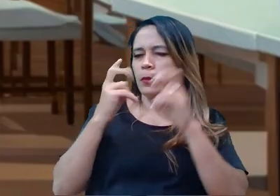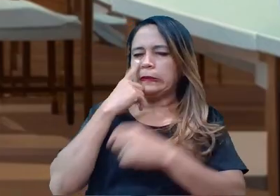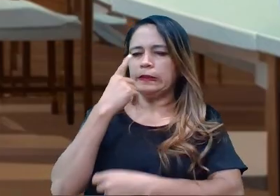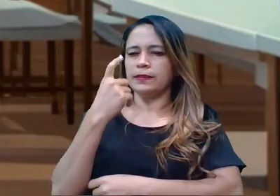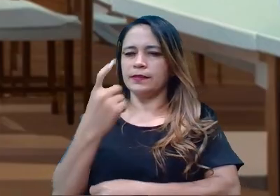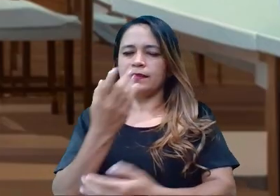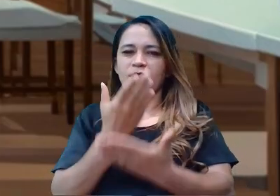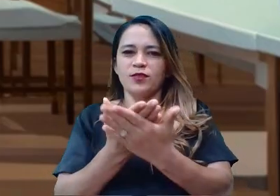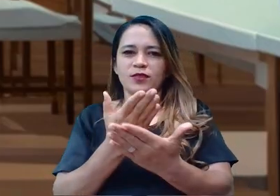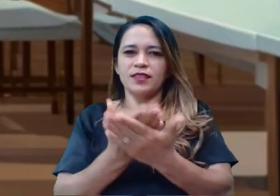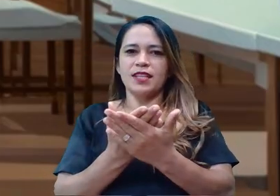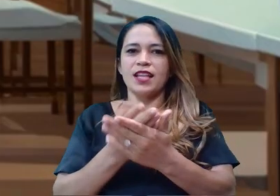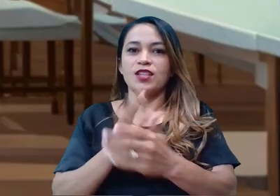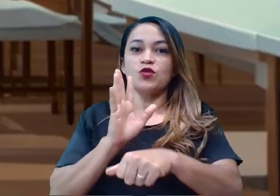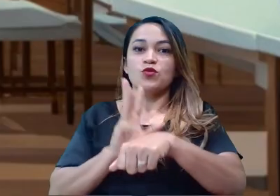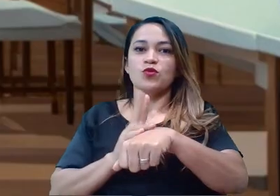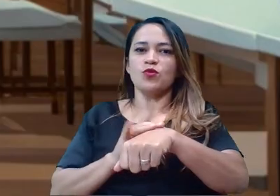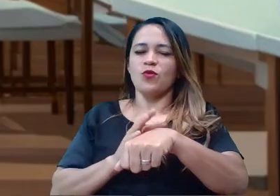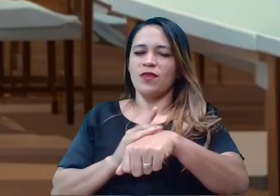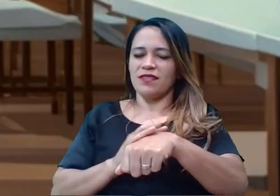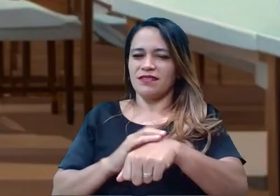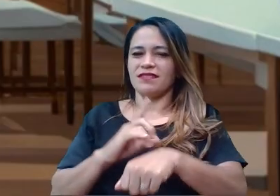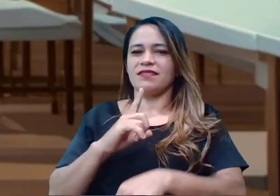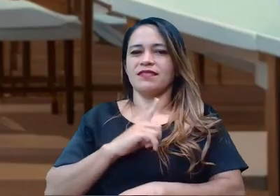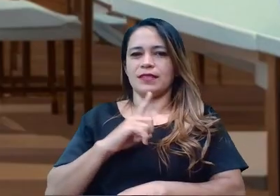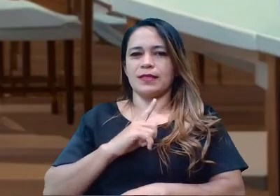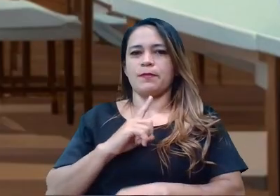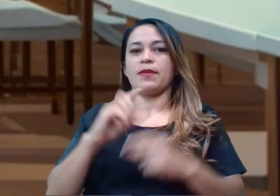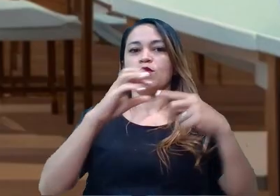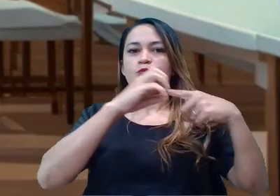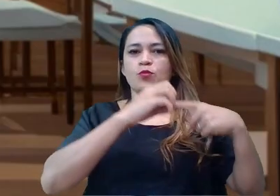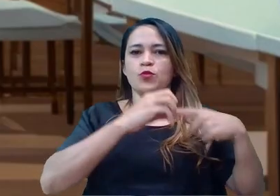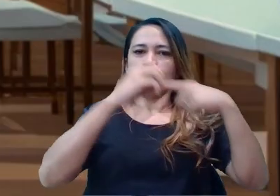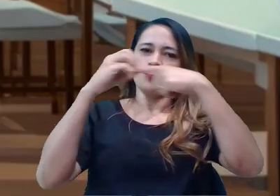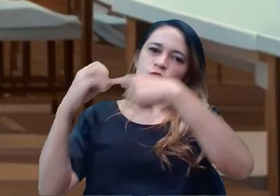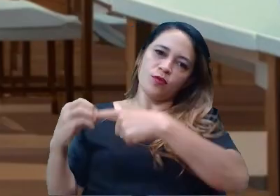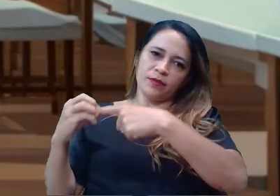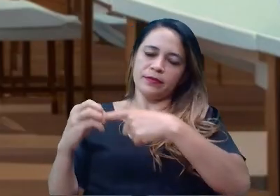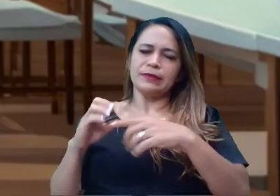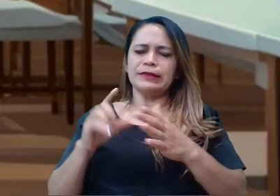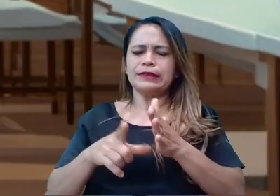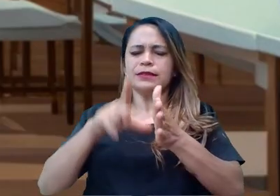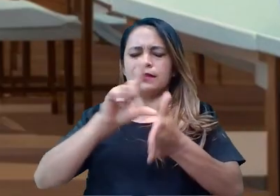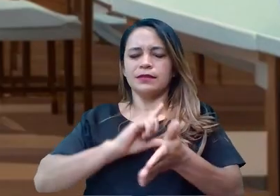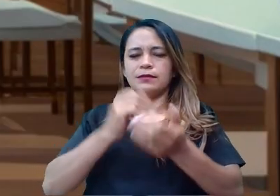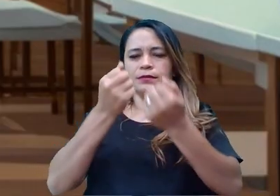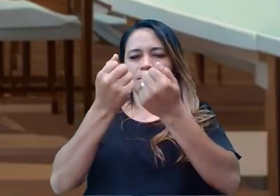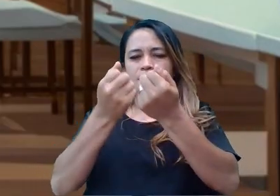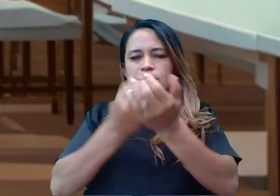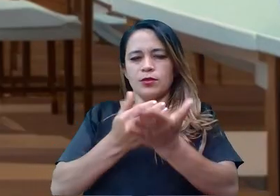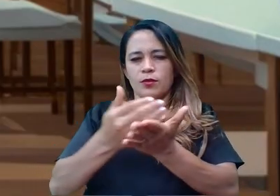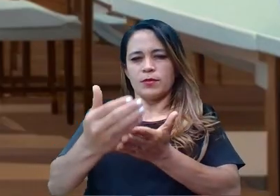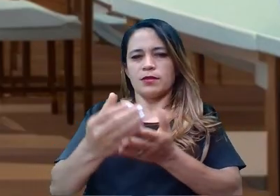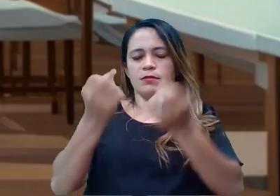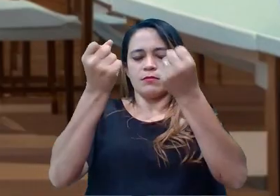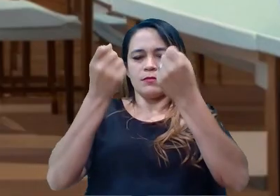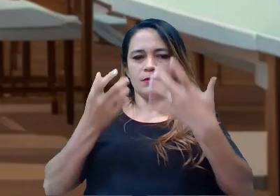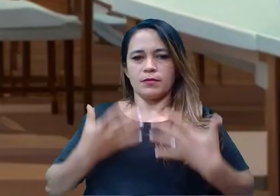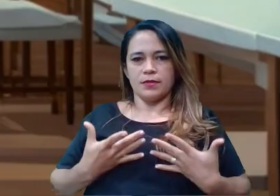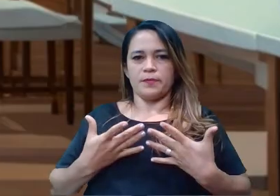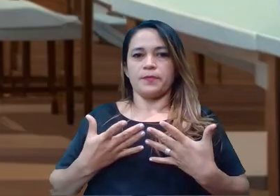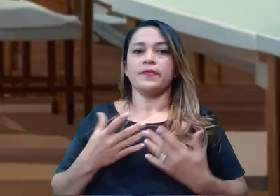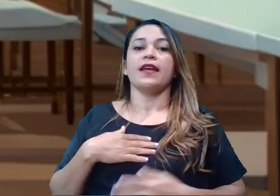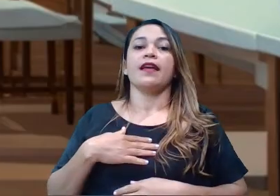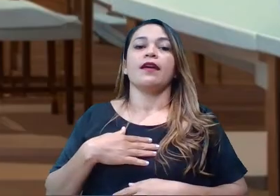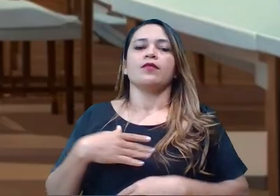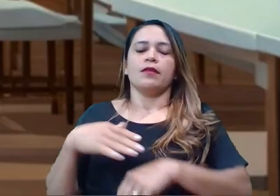nossa aula de hoje, as doenças que são causadas pelos protozoários. Antes da gente começar a nossa aula, eu vou fazer minha autodescrição. Eu